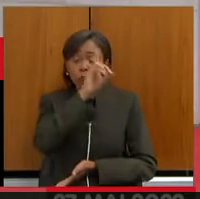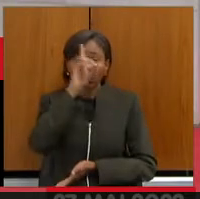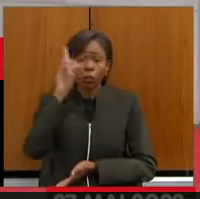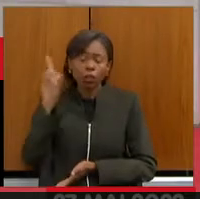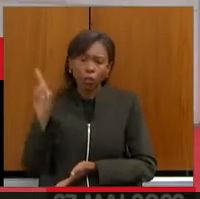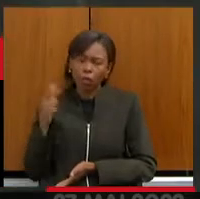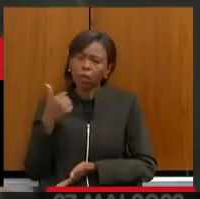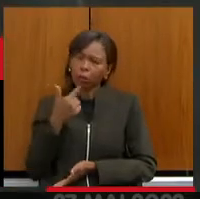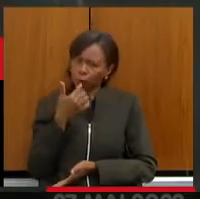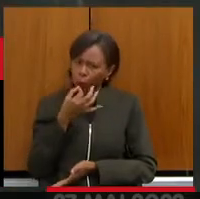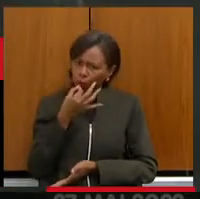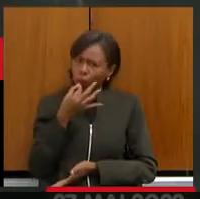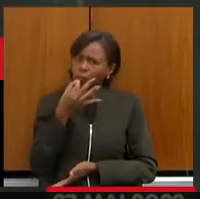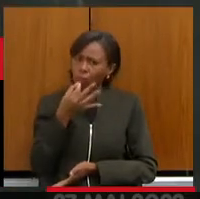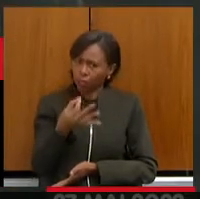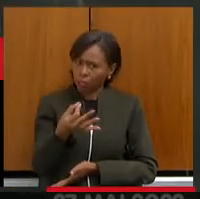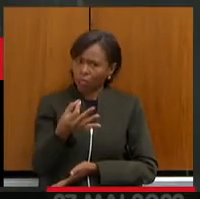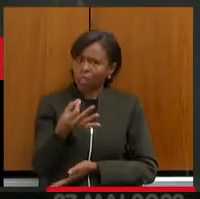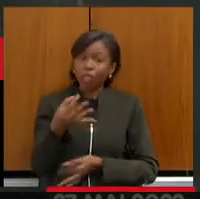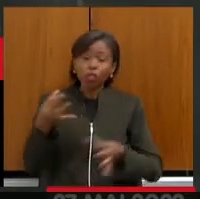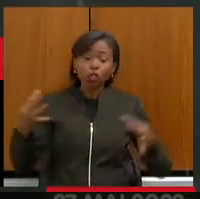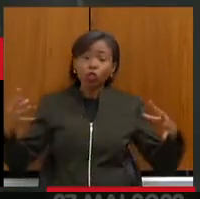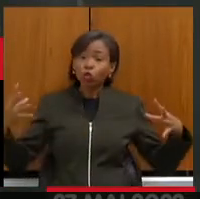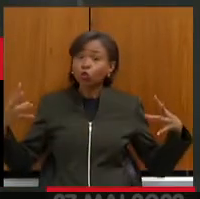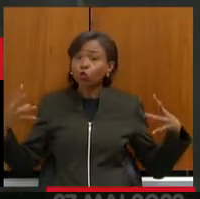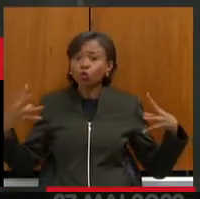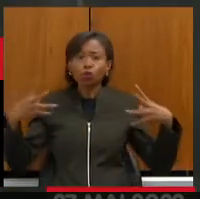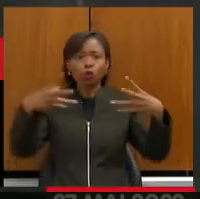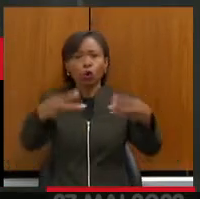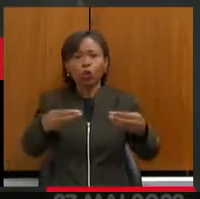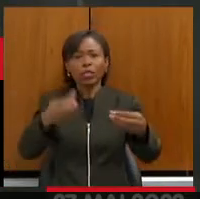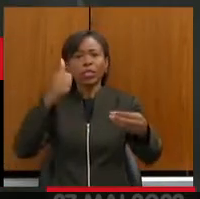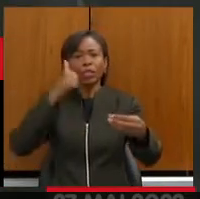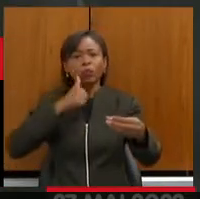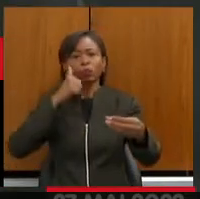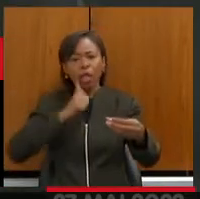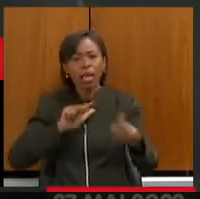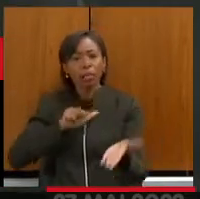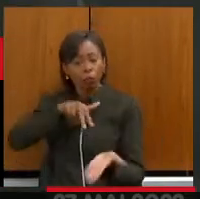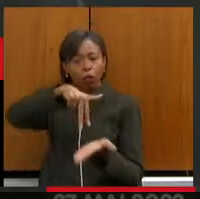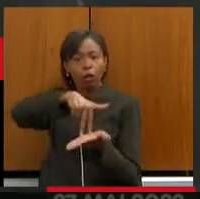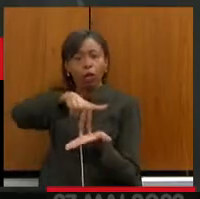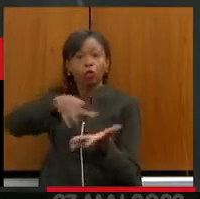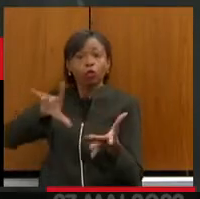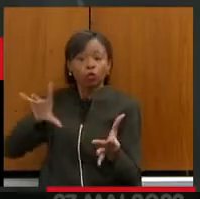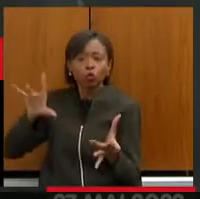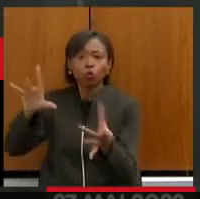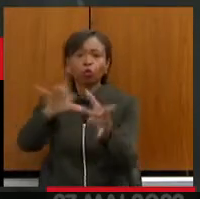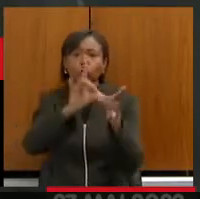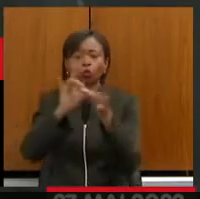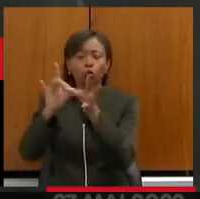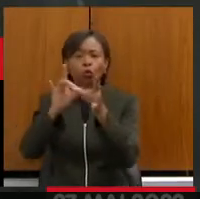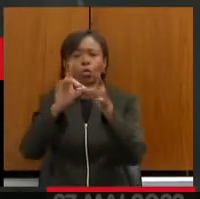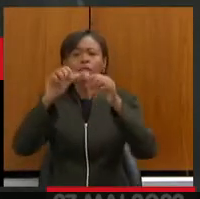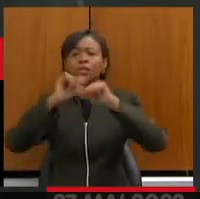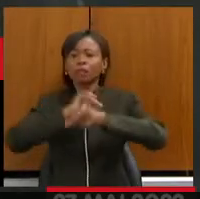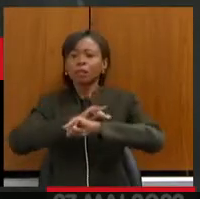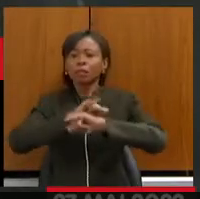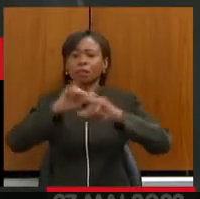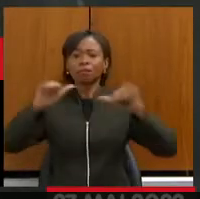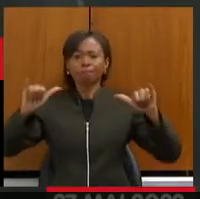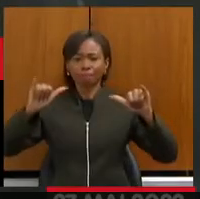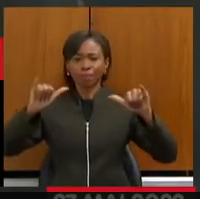que todas as mulheres fazem deste lugar para que juntas nós mandamos a mensagem para todo mundo